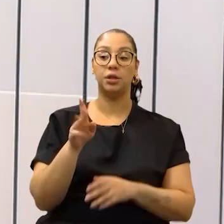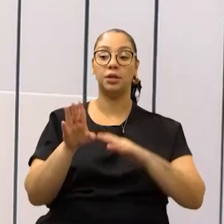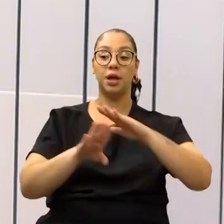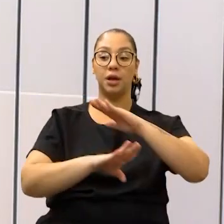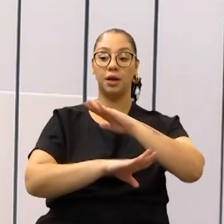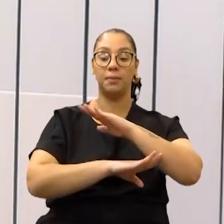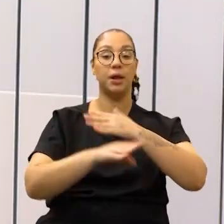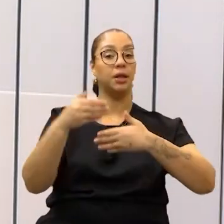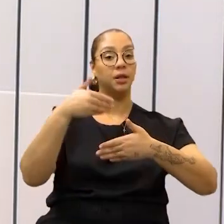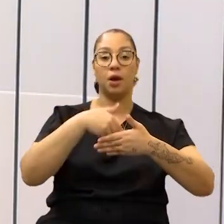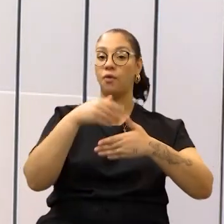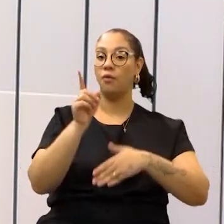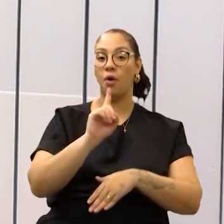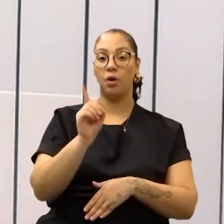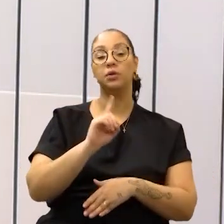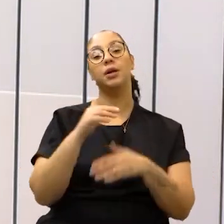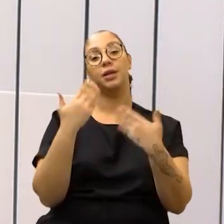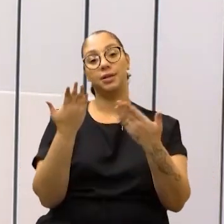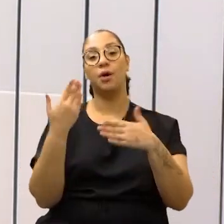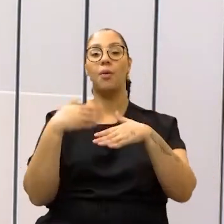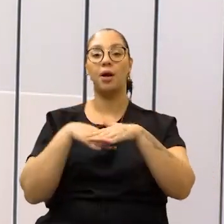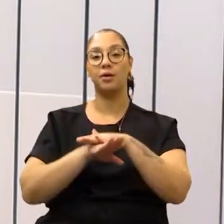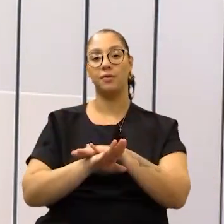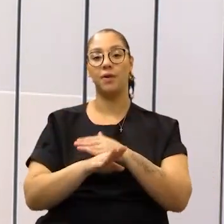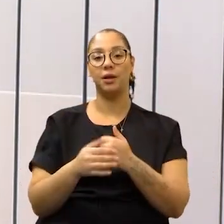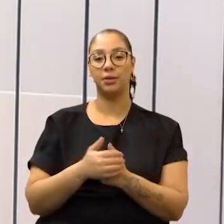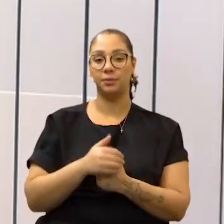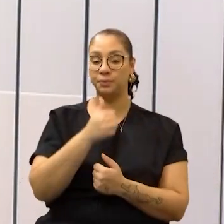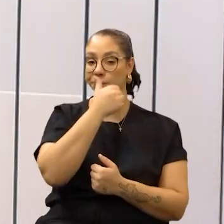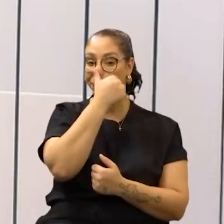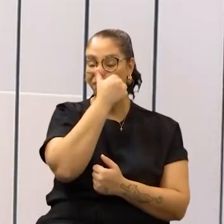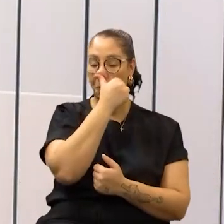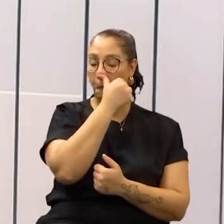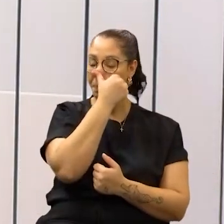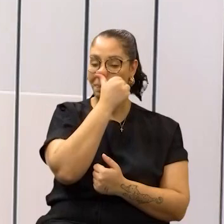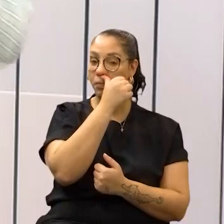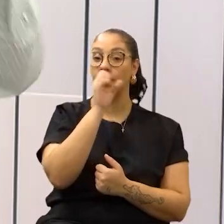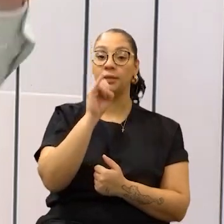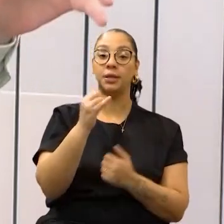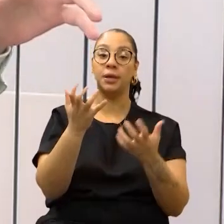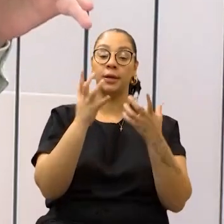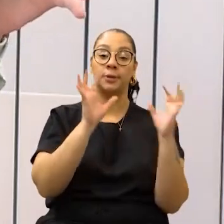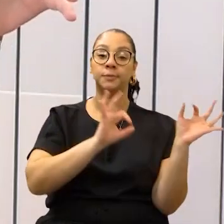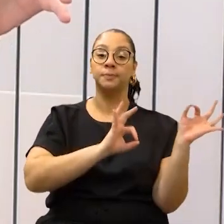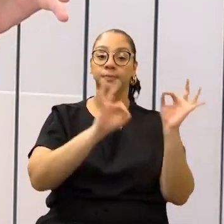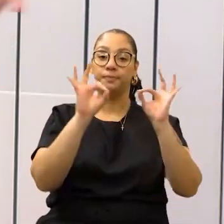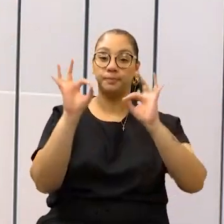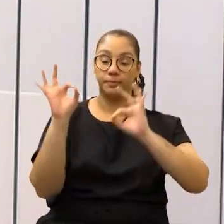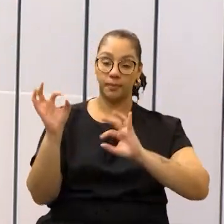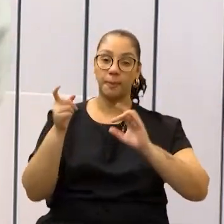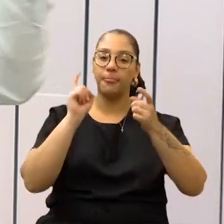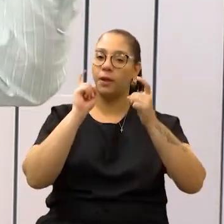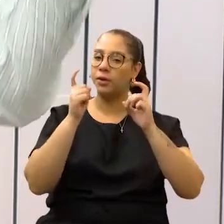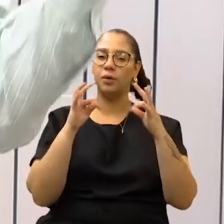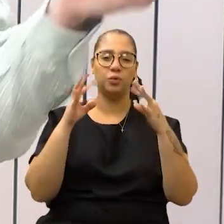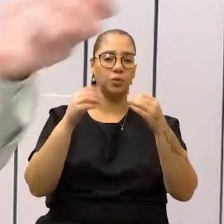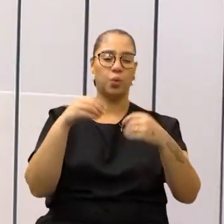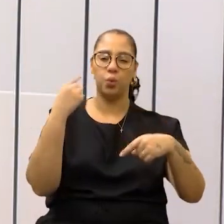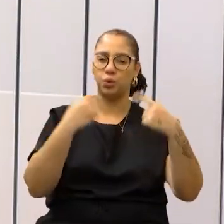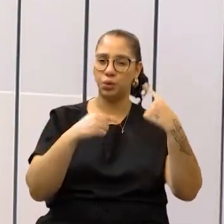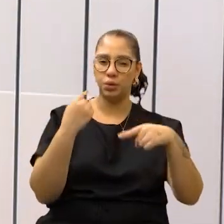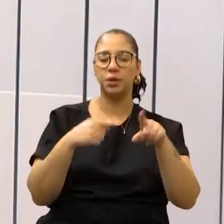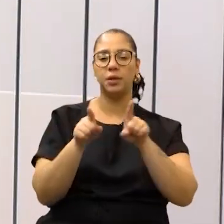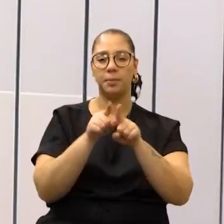não vota. Com isso, a peça foi arquivada. Se você quiser assistir na íntegra a reunião ordinária com todas